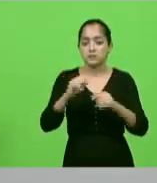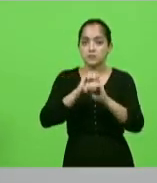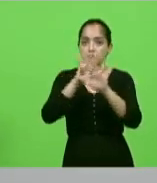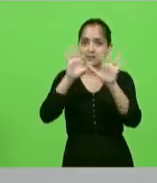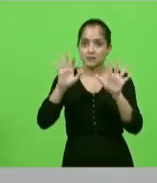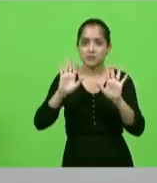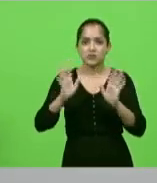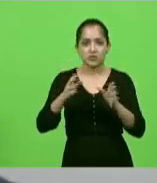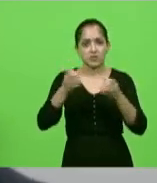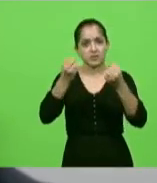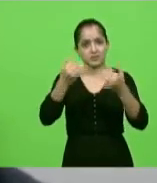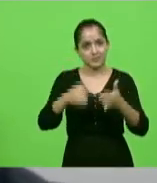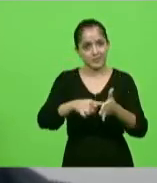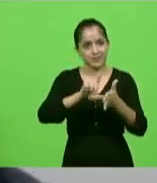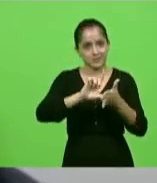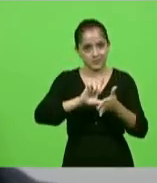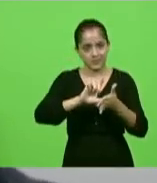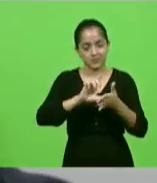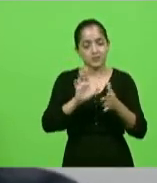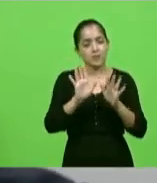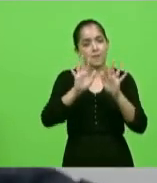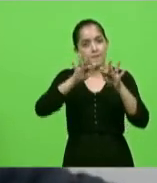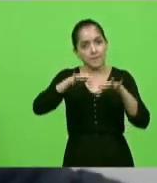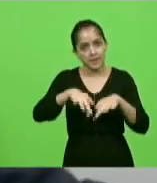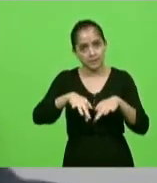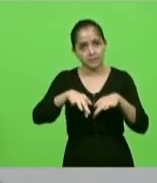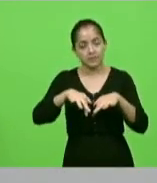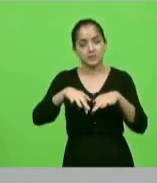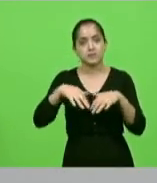lá anteriormente. Para finalizar, senhor.